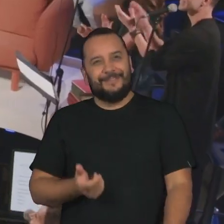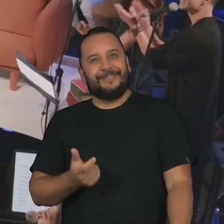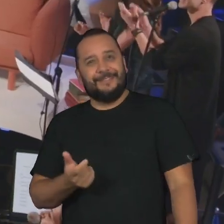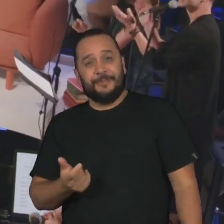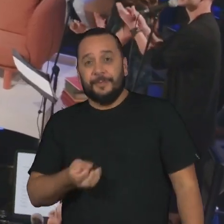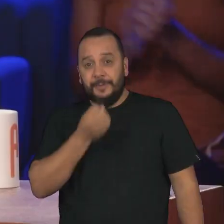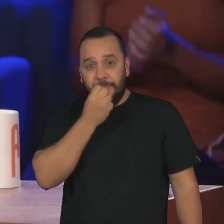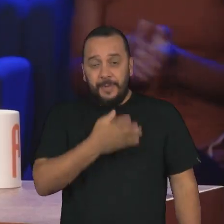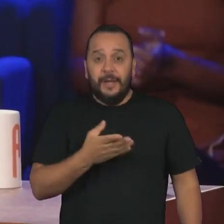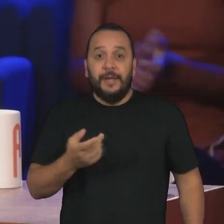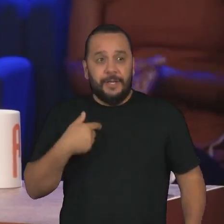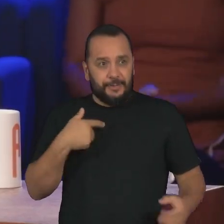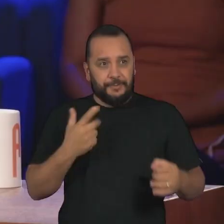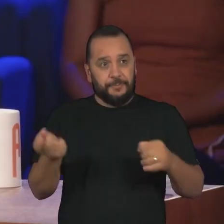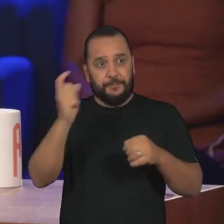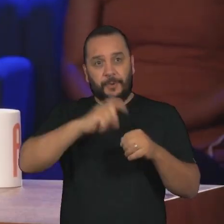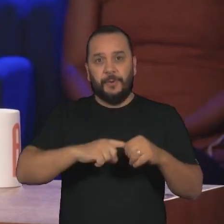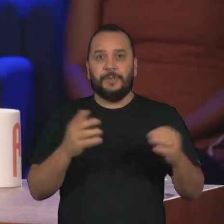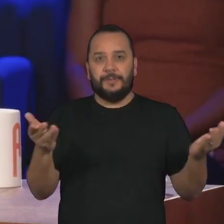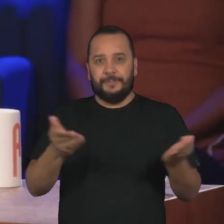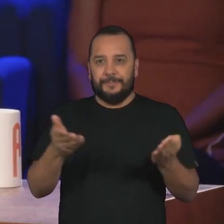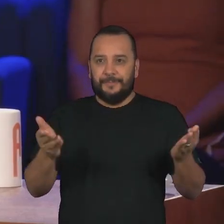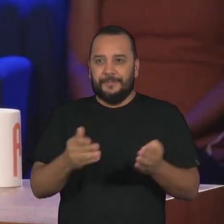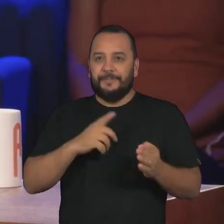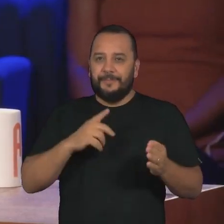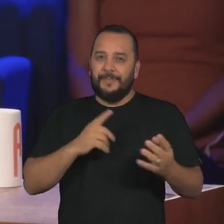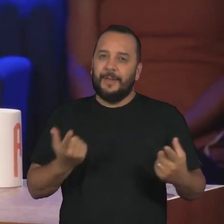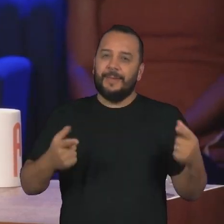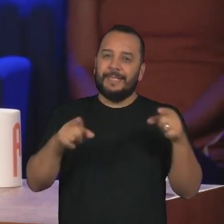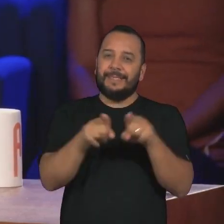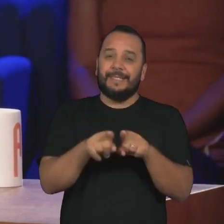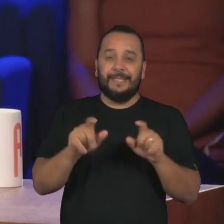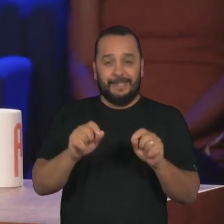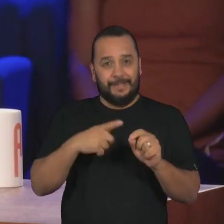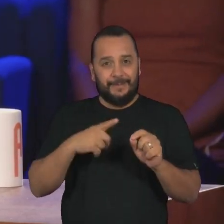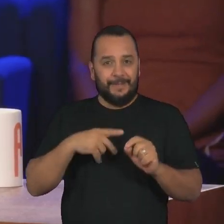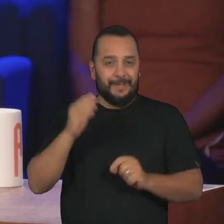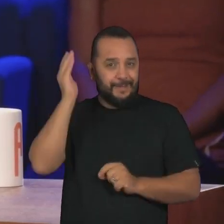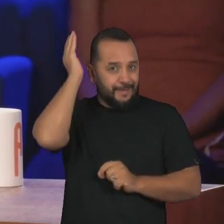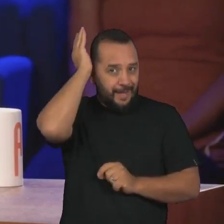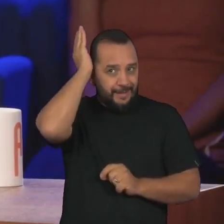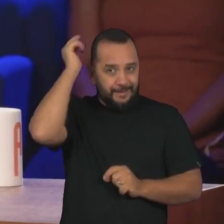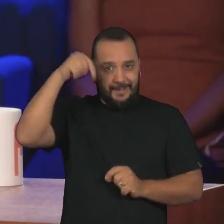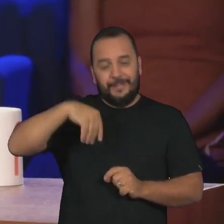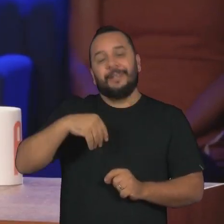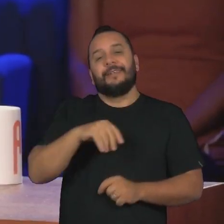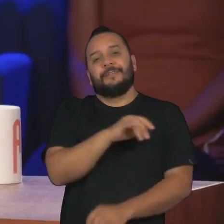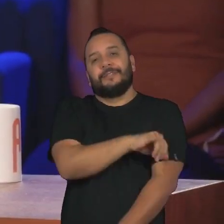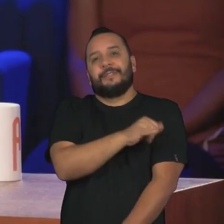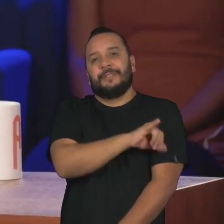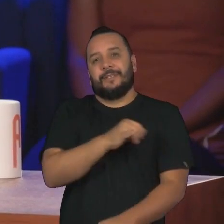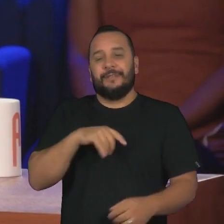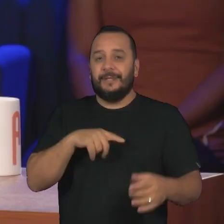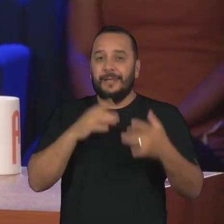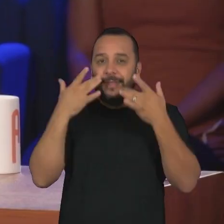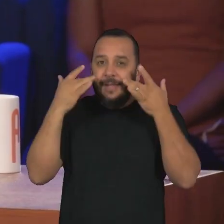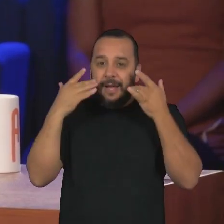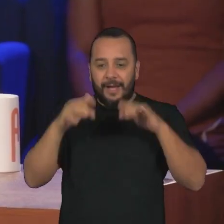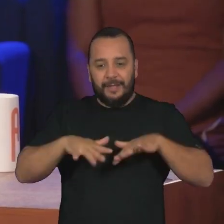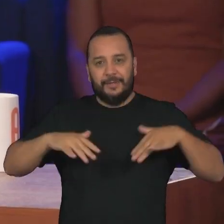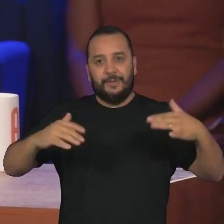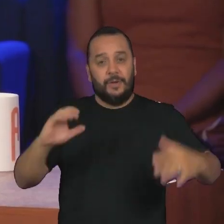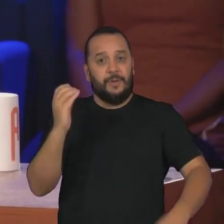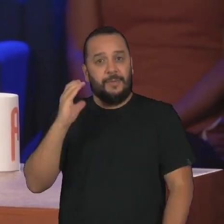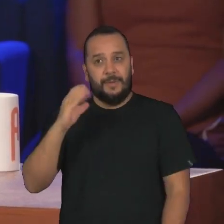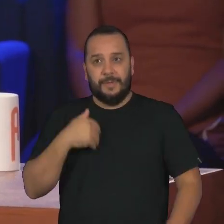Muito bem, estamos de volta. Essa parceria bonita aqui do Sesc Rio de Janeiro, nesse Teatro de Arenas aqui em